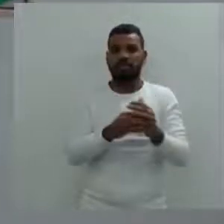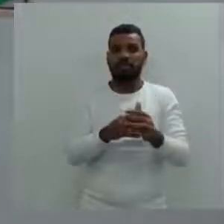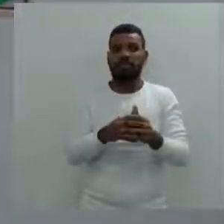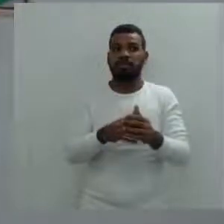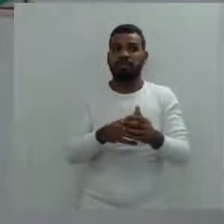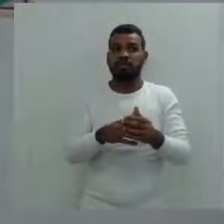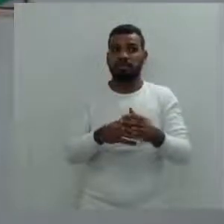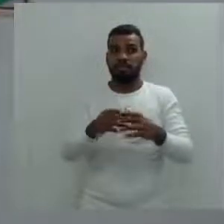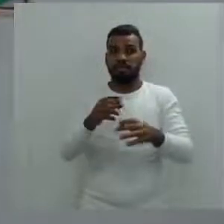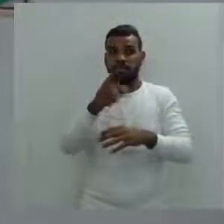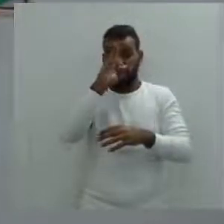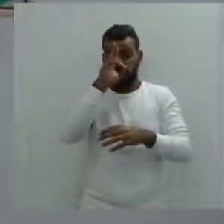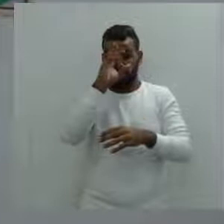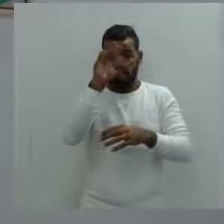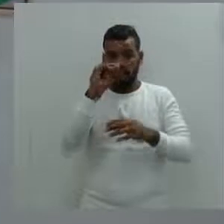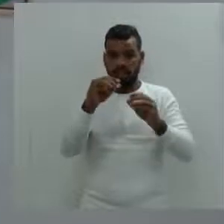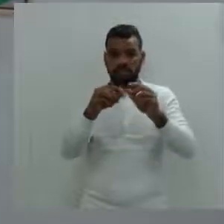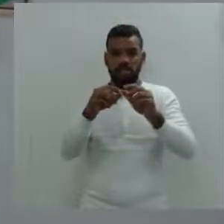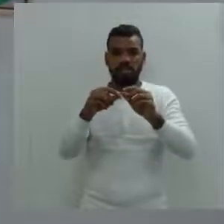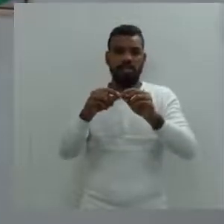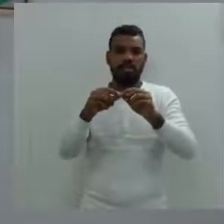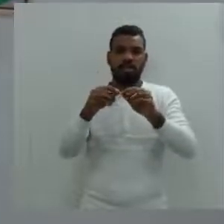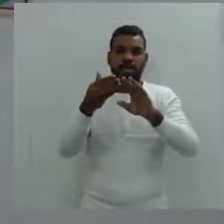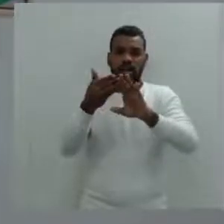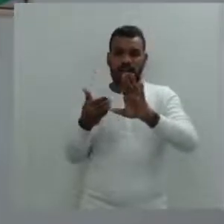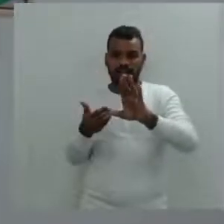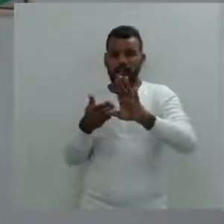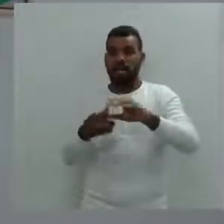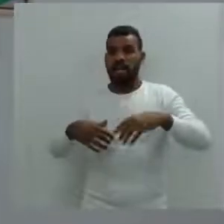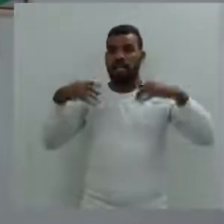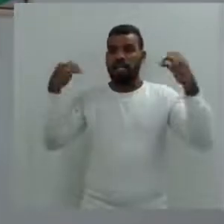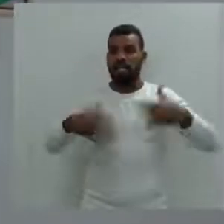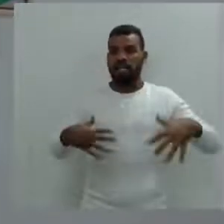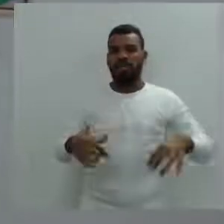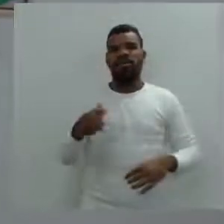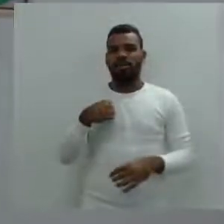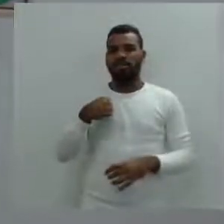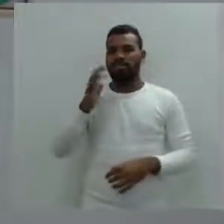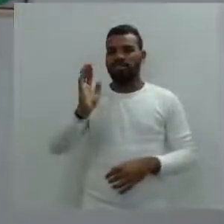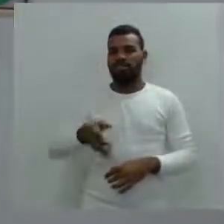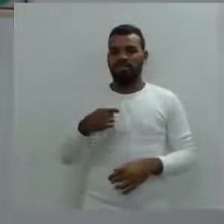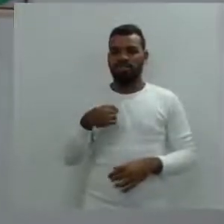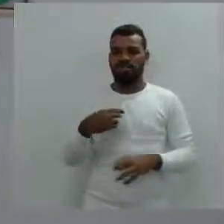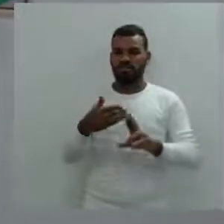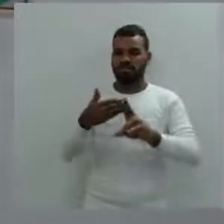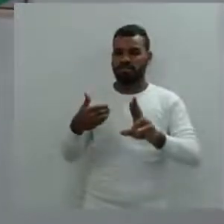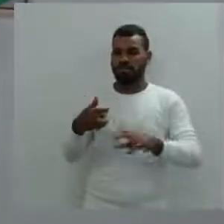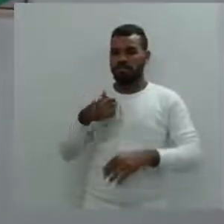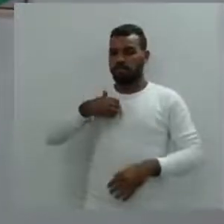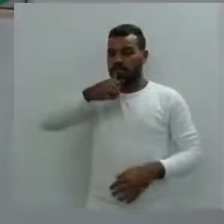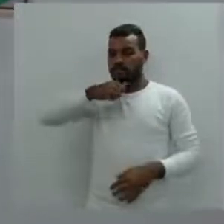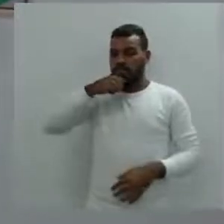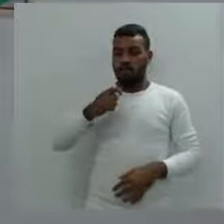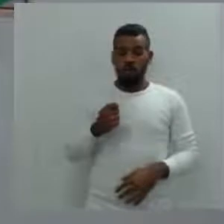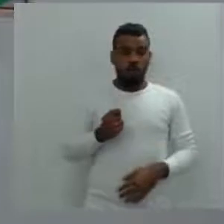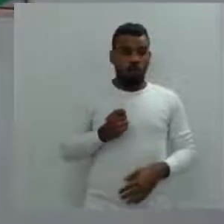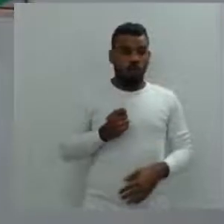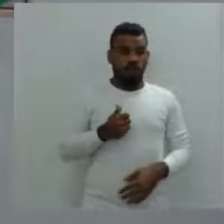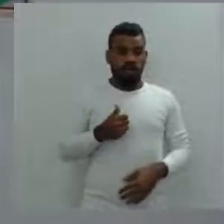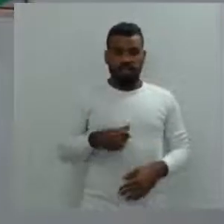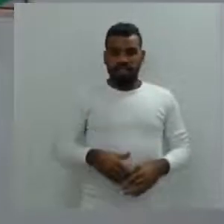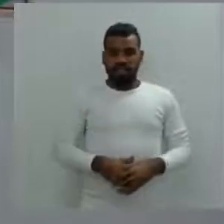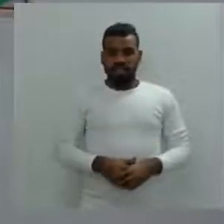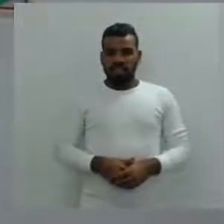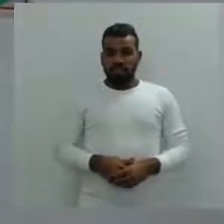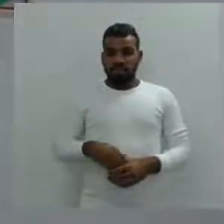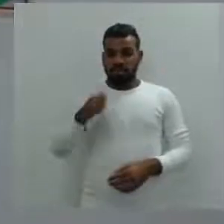passasse antes da meia-noite, vinha conta caríssima. Eu lembro uma vez que fui inventado fazer isso, minha mãe quase, né, me